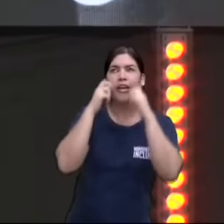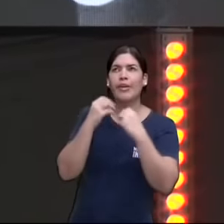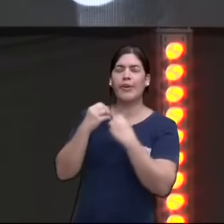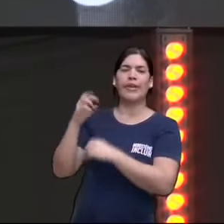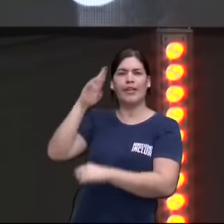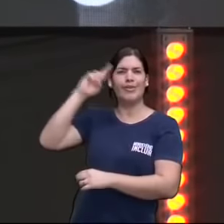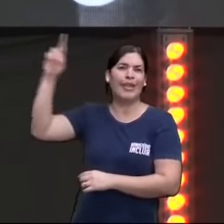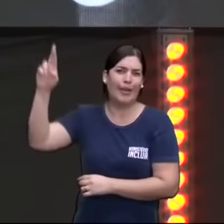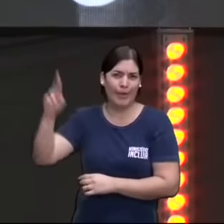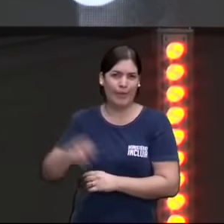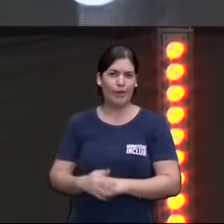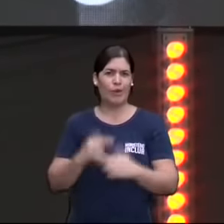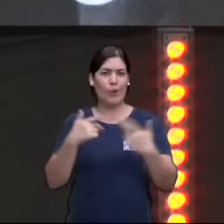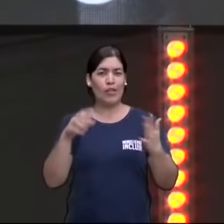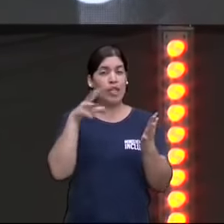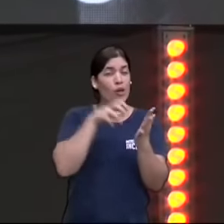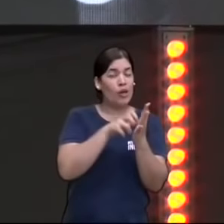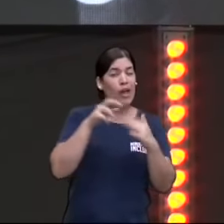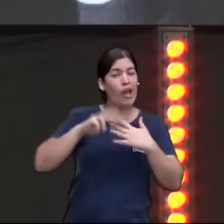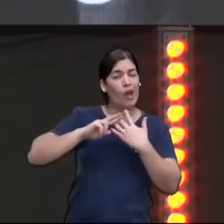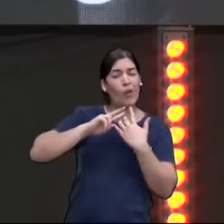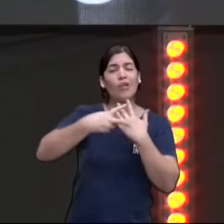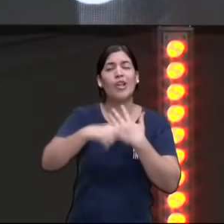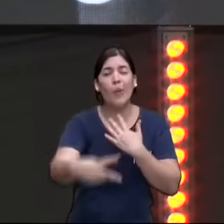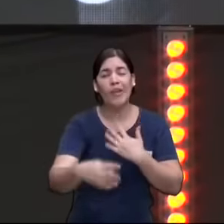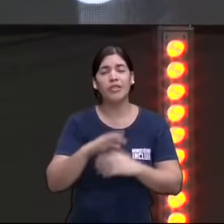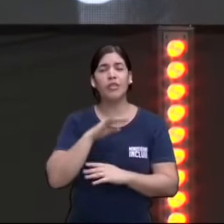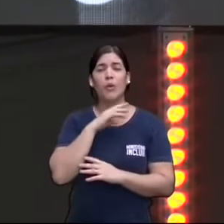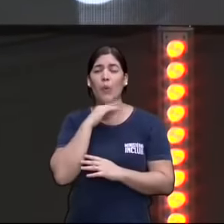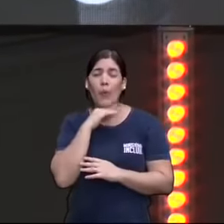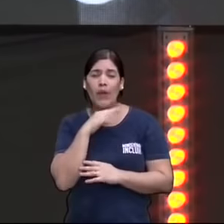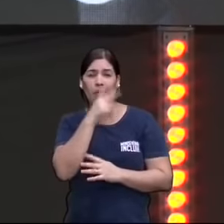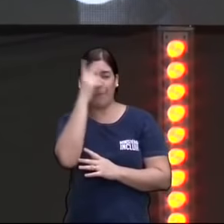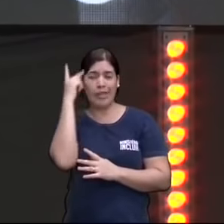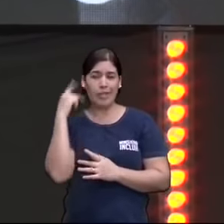consequências ruins para a sua vida, para a vida de quem te cerca